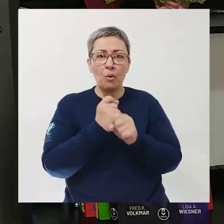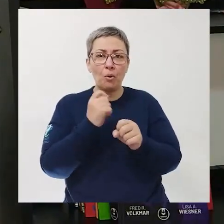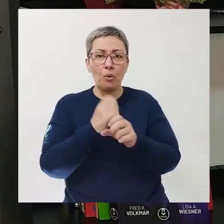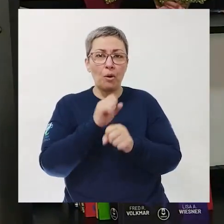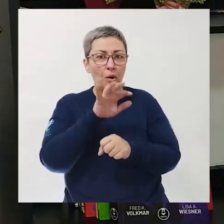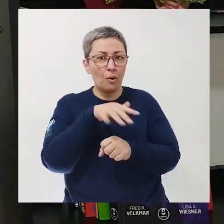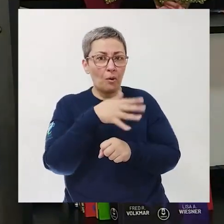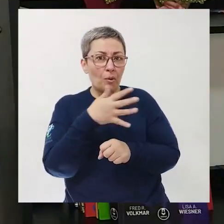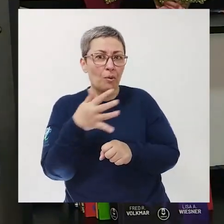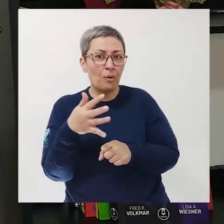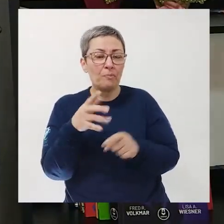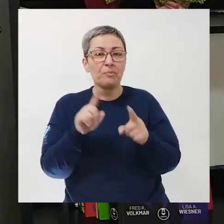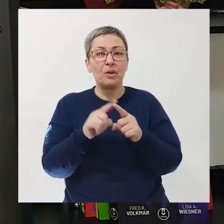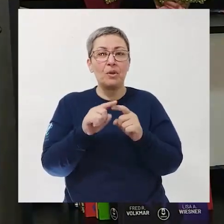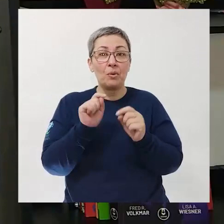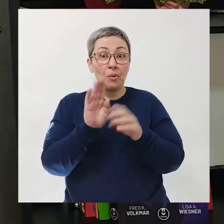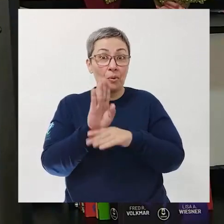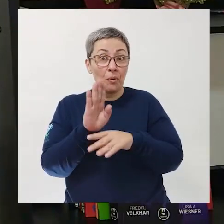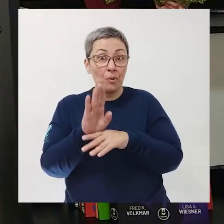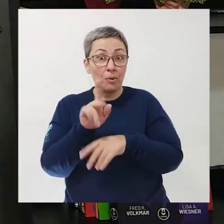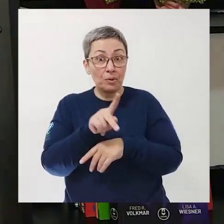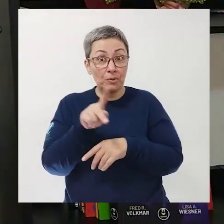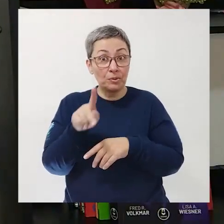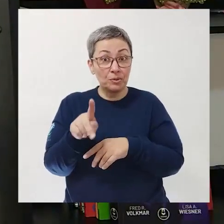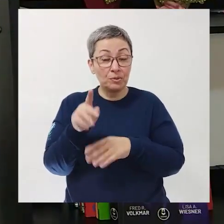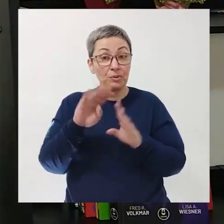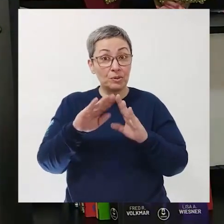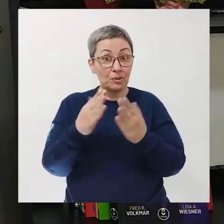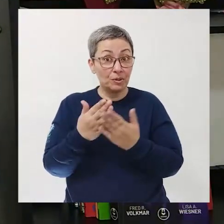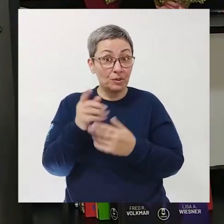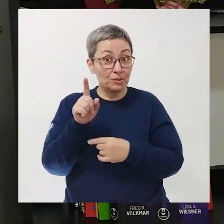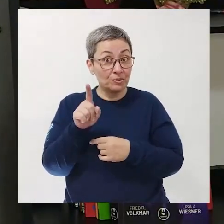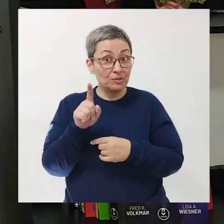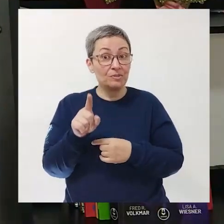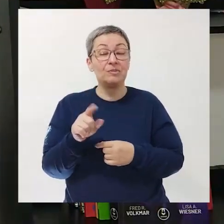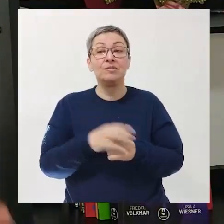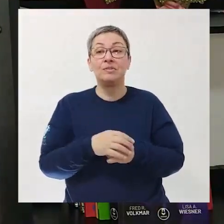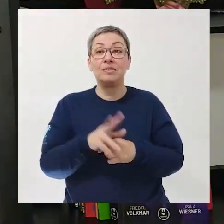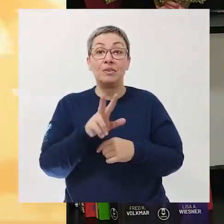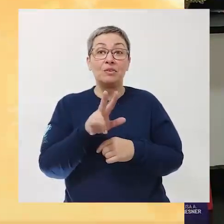Então, com a ajuda do seu professor ou da sua professora,